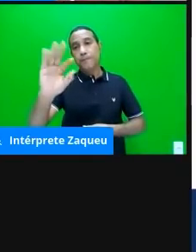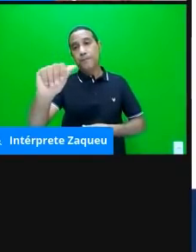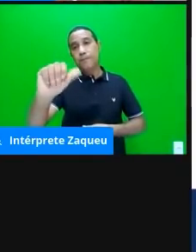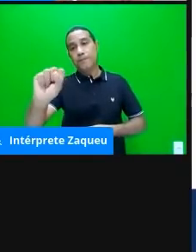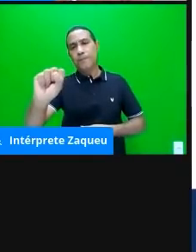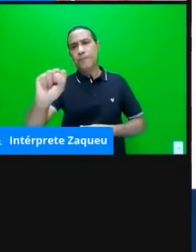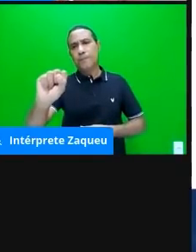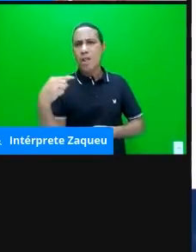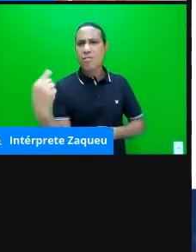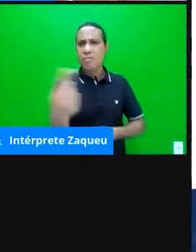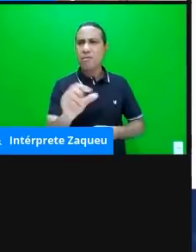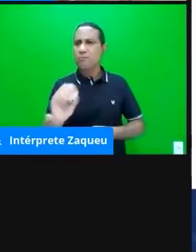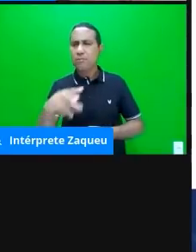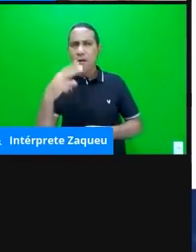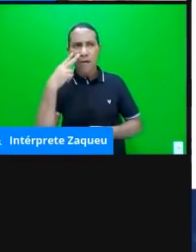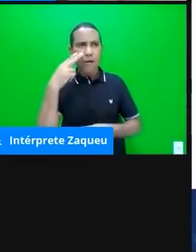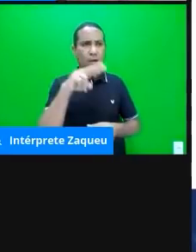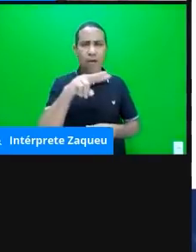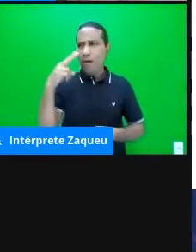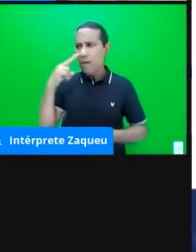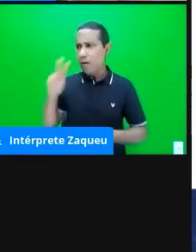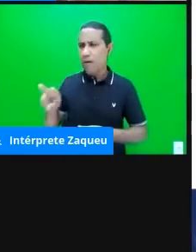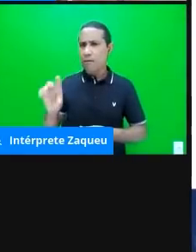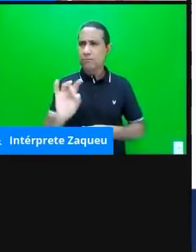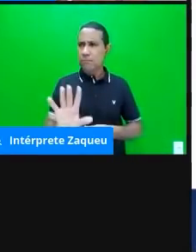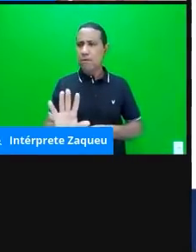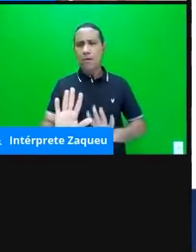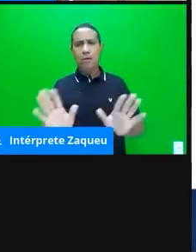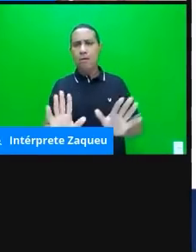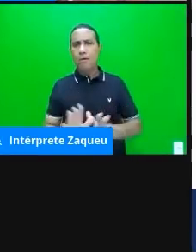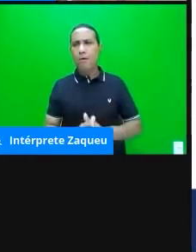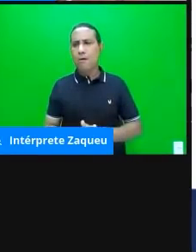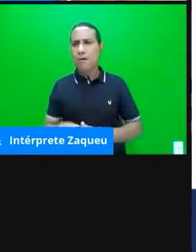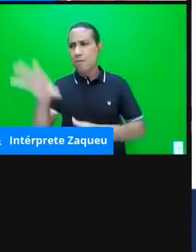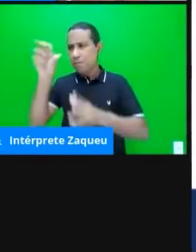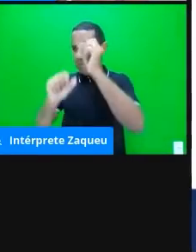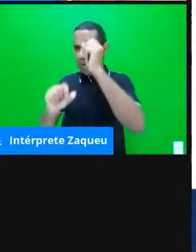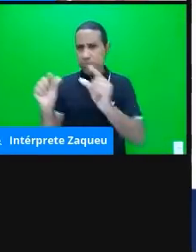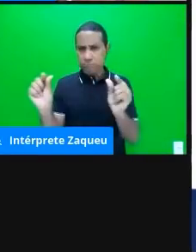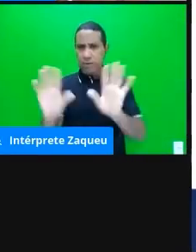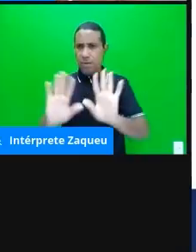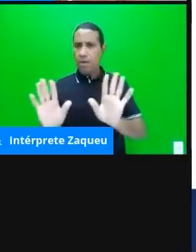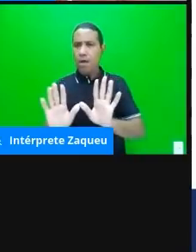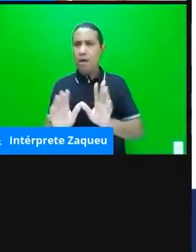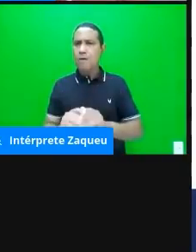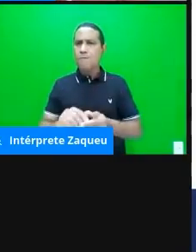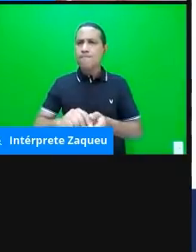enquanto professor. Então, nós temos que ter vários olhares sobre a aprendizagem da leitura e da escrita.